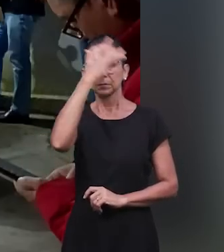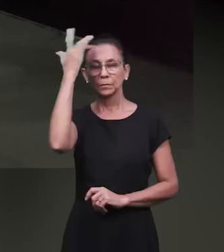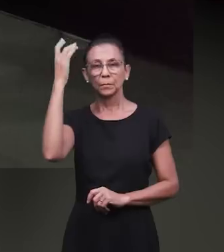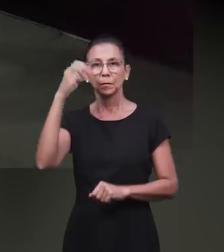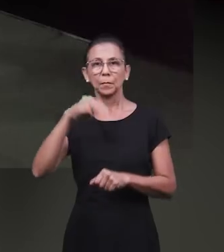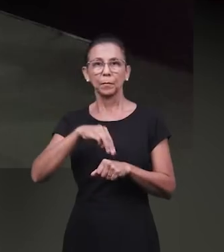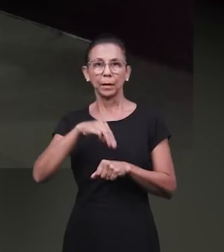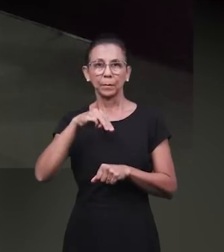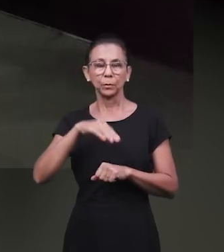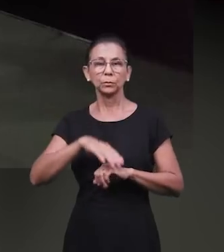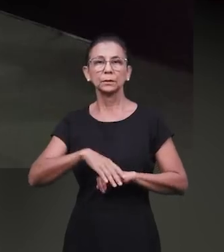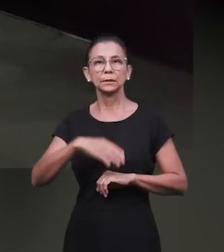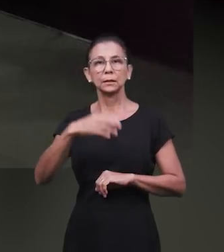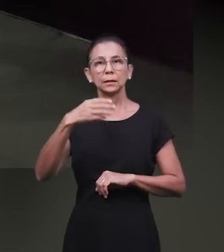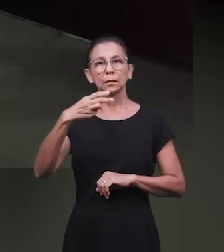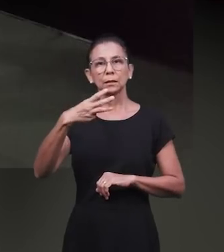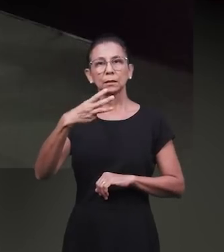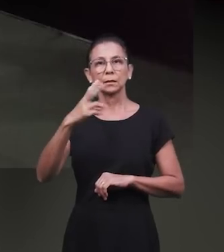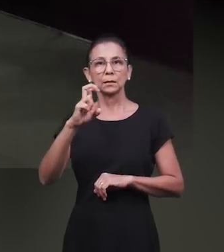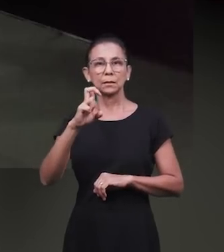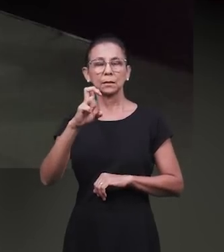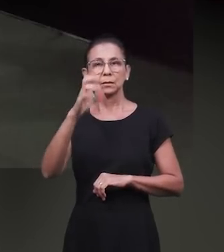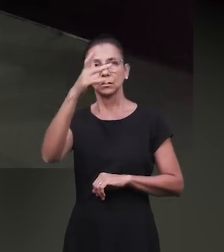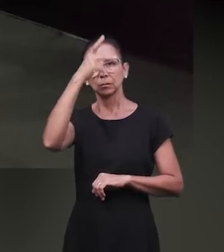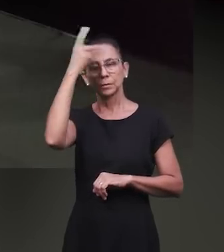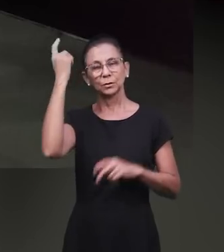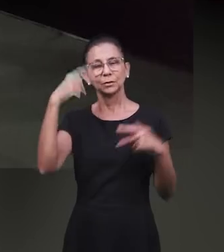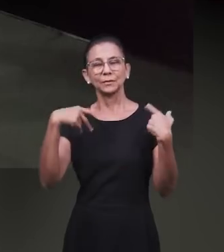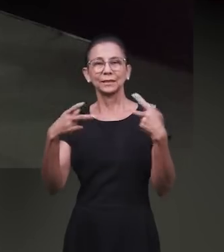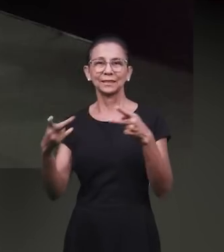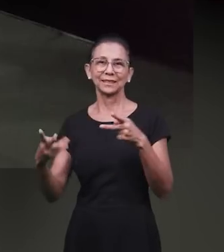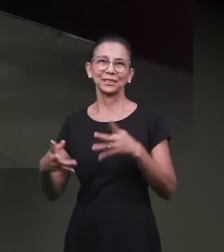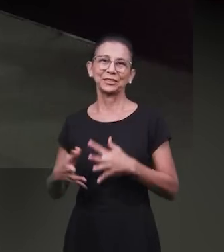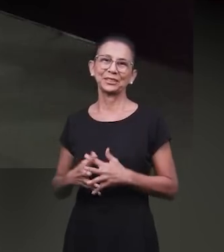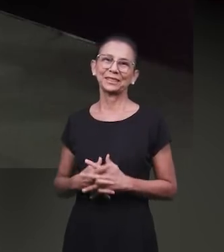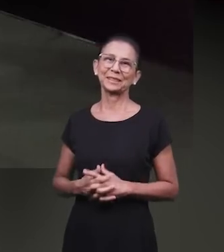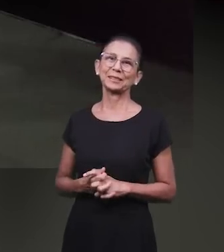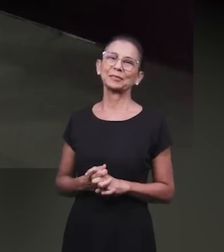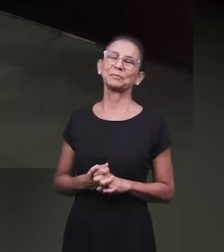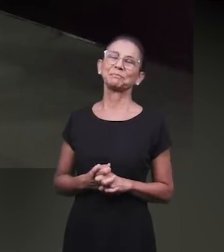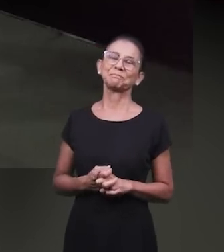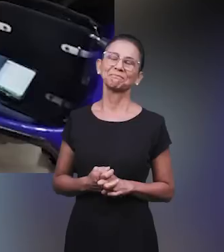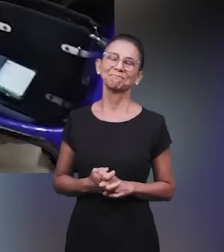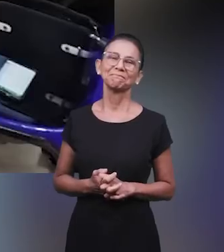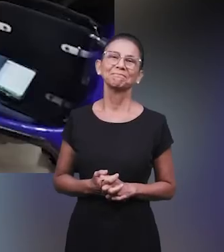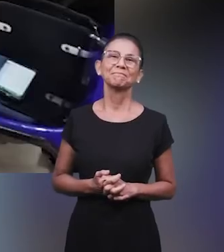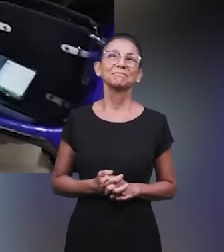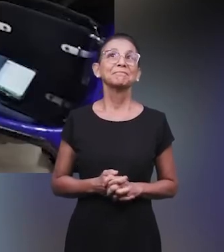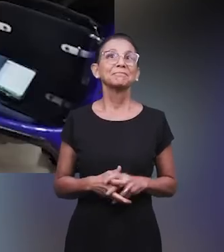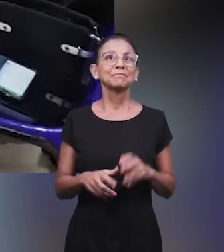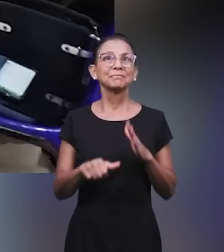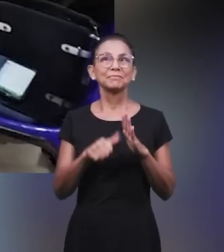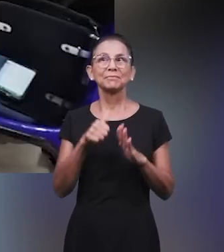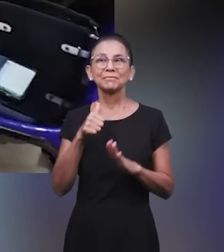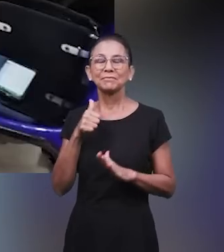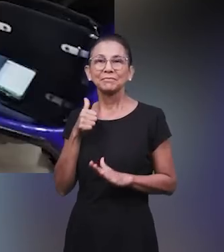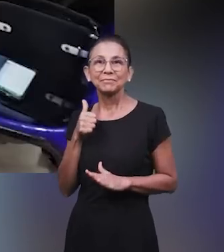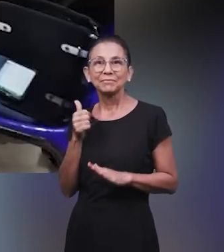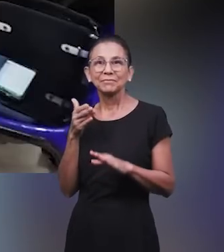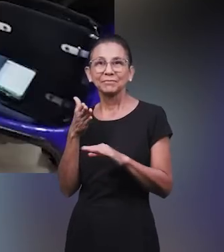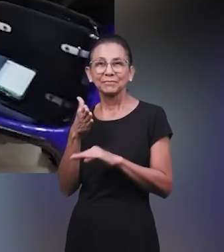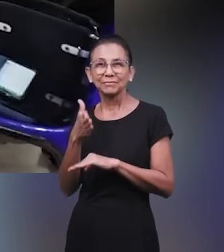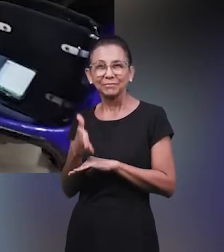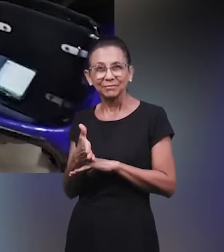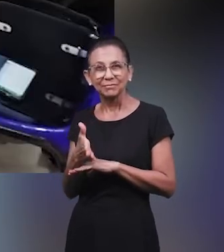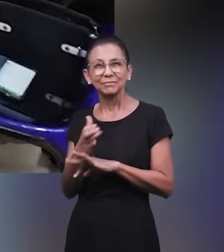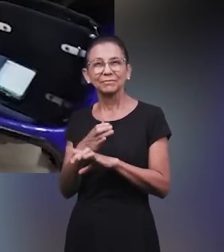visitantes. Ficaram muito felizes em receber 2 visitantes que entraram pela primeira vez e se